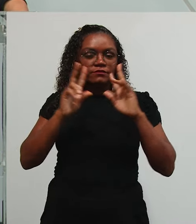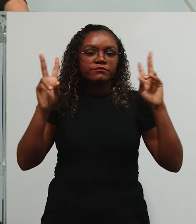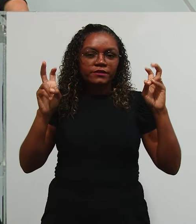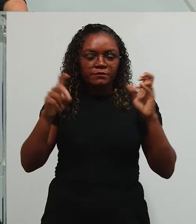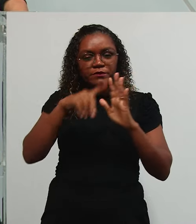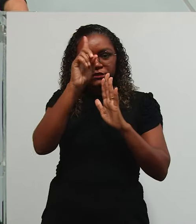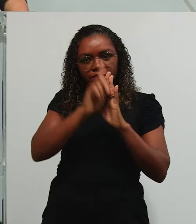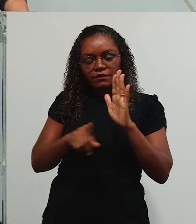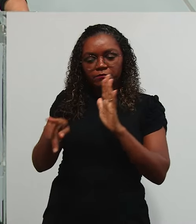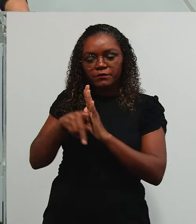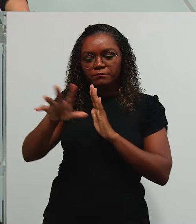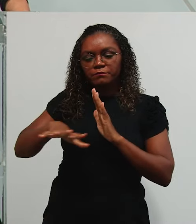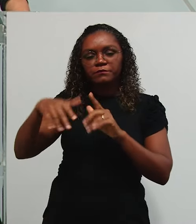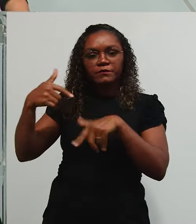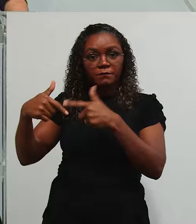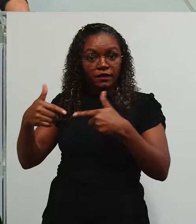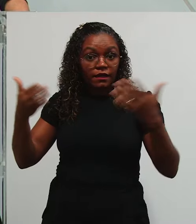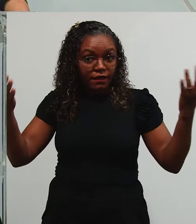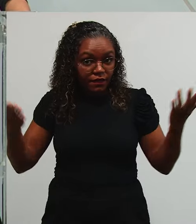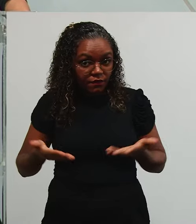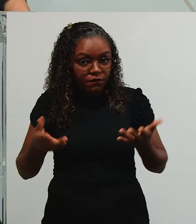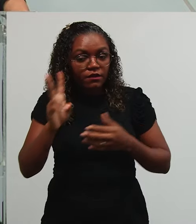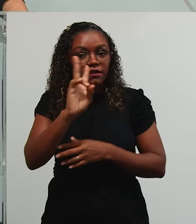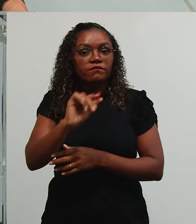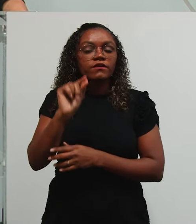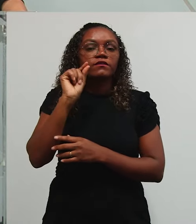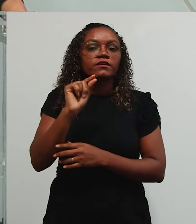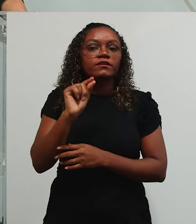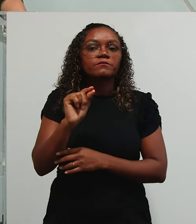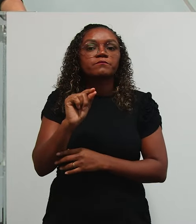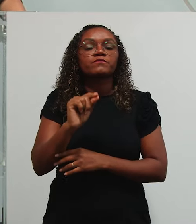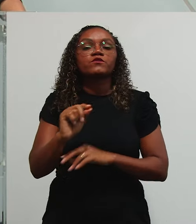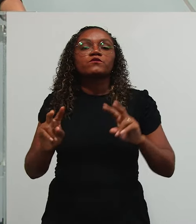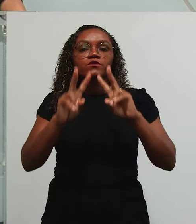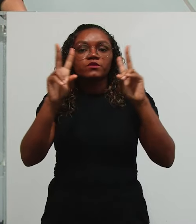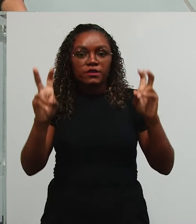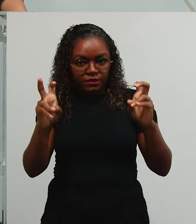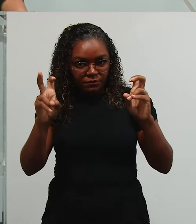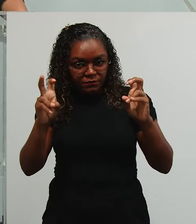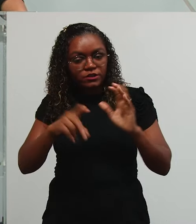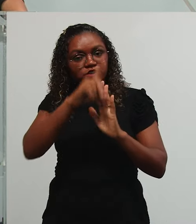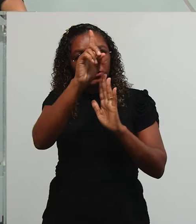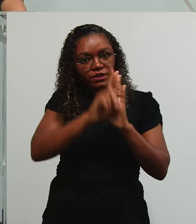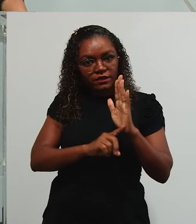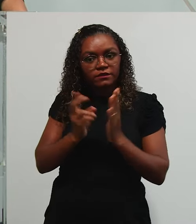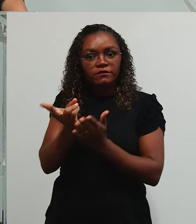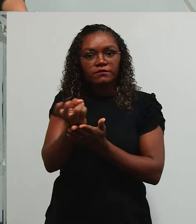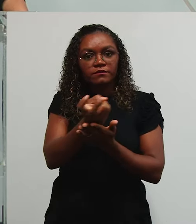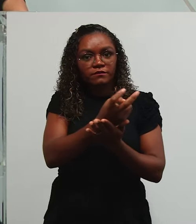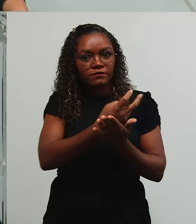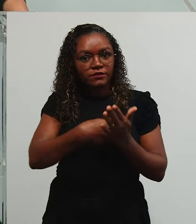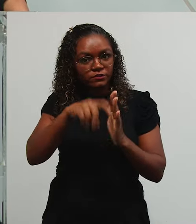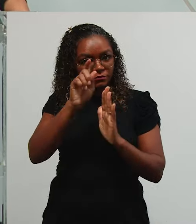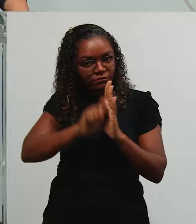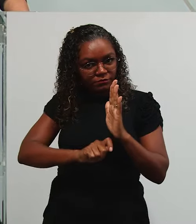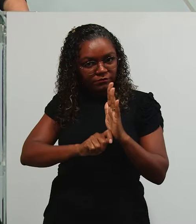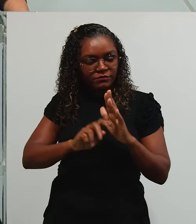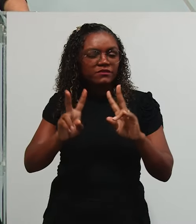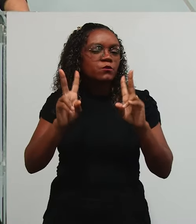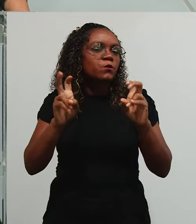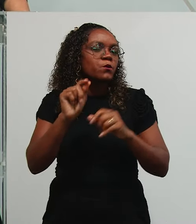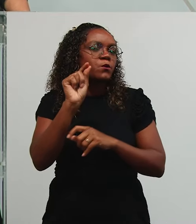trabalho e a partir de agora a gente vai entrar no mundo do direito tributário e assim gente o tributo é uma das